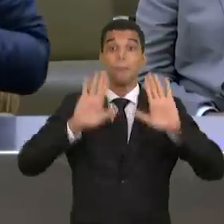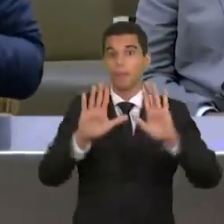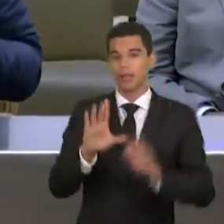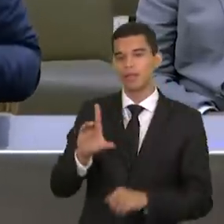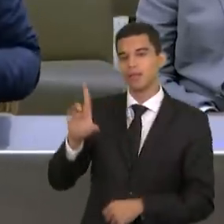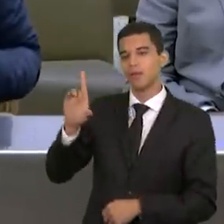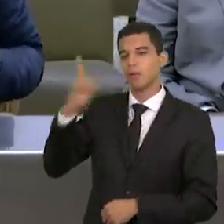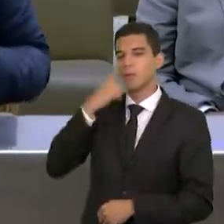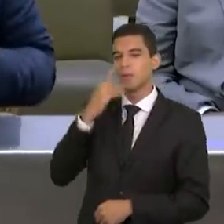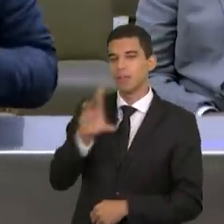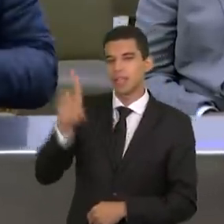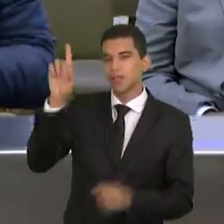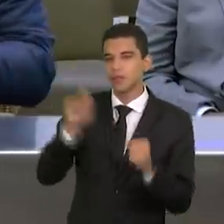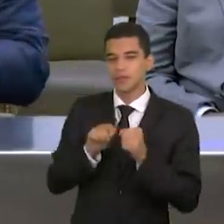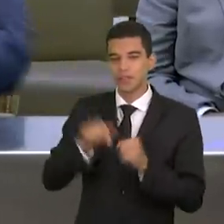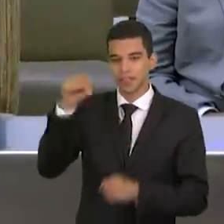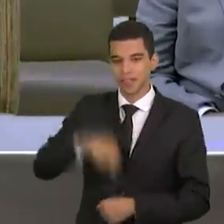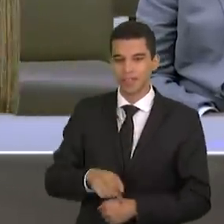está fazendo aqui, ó.